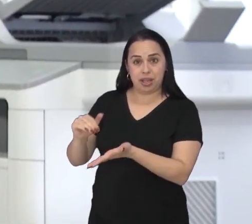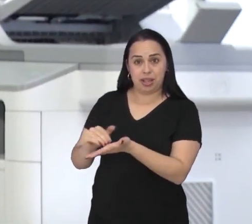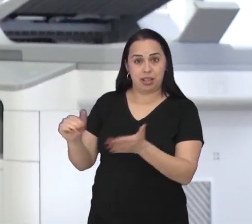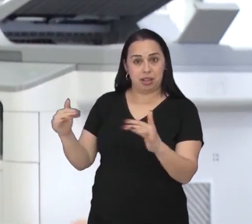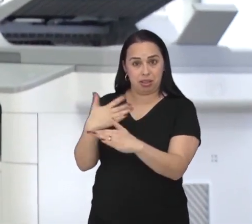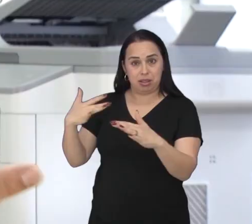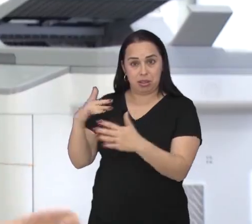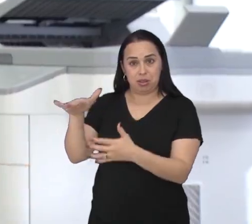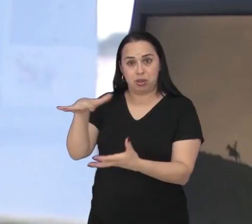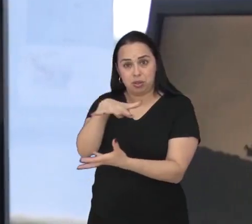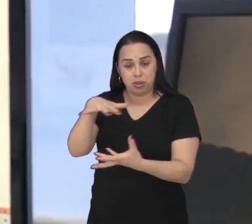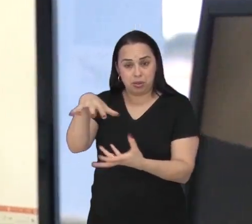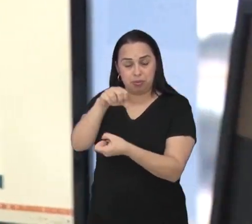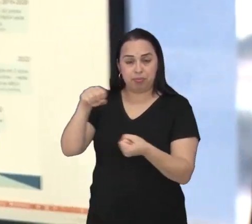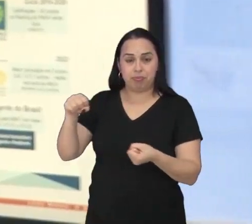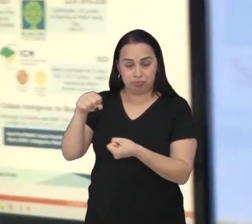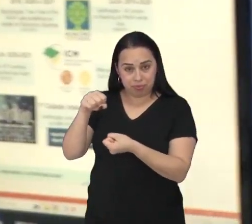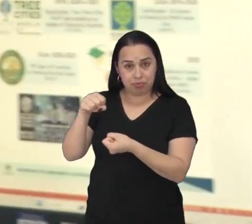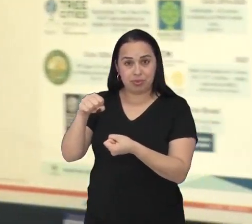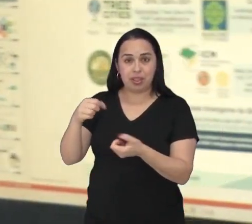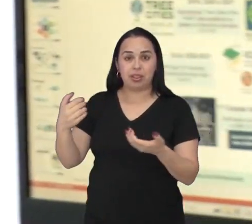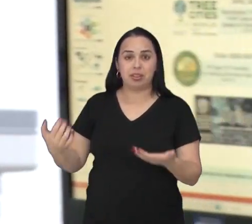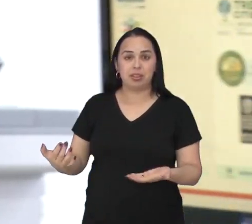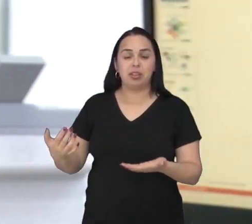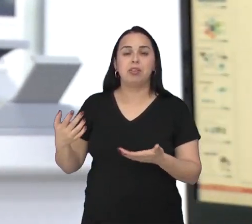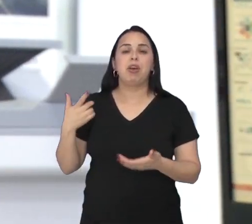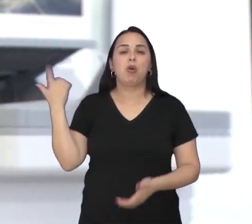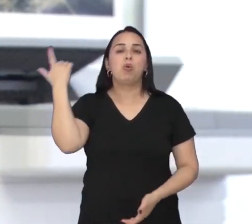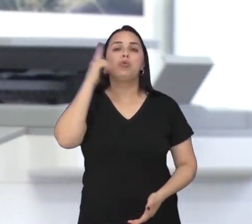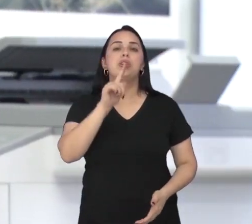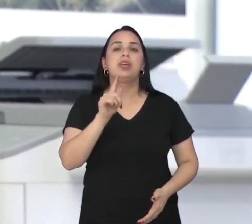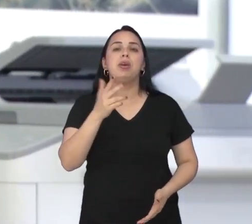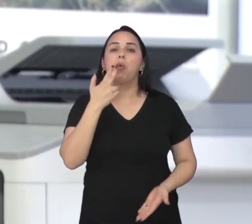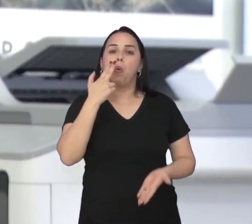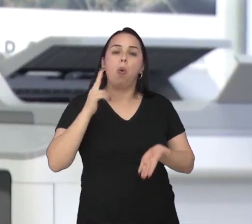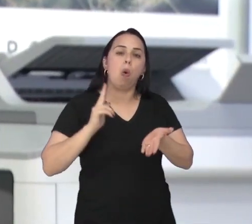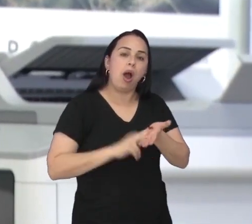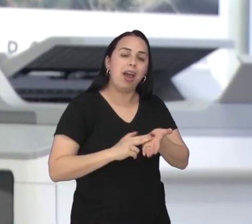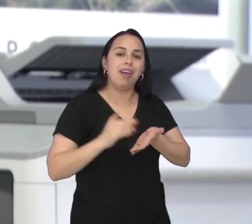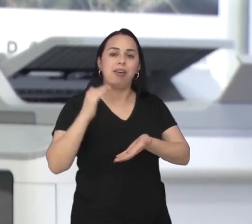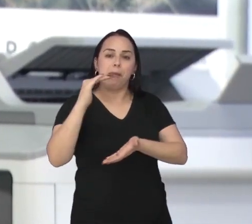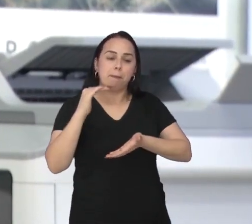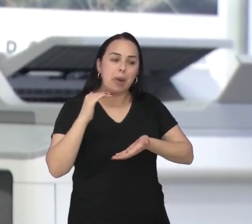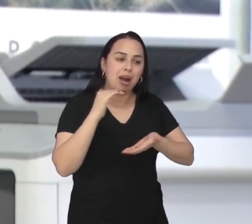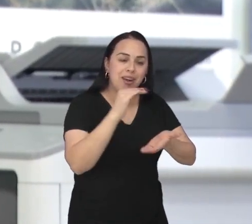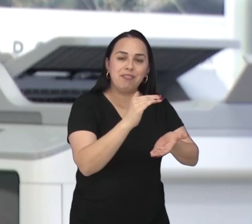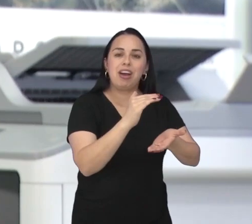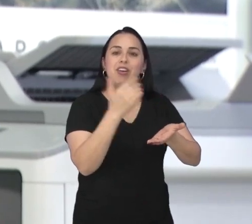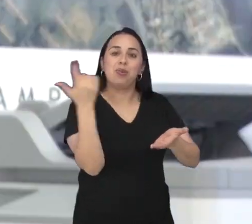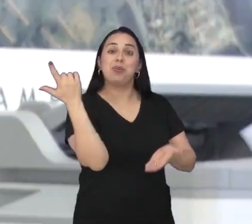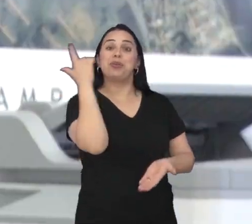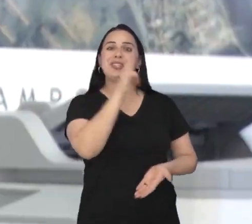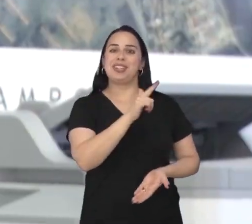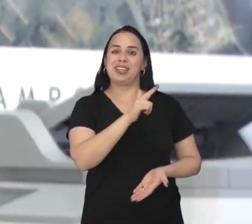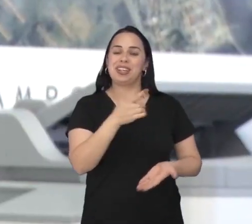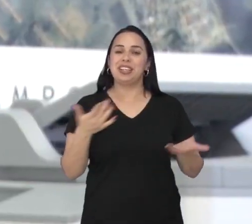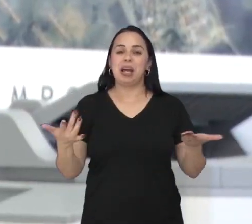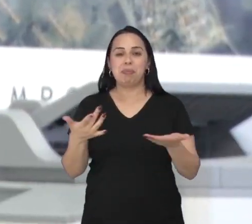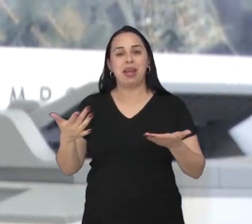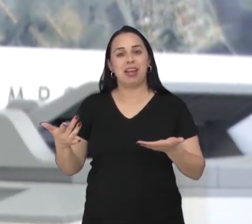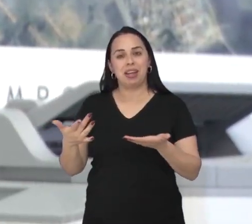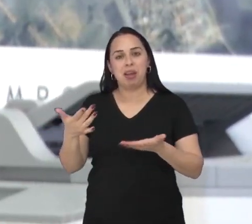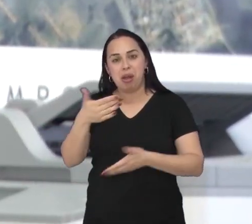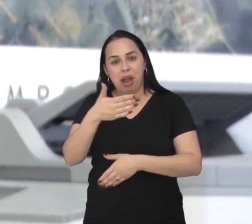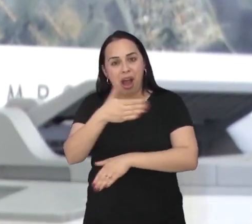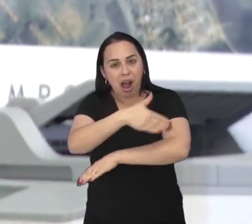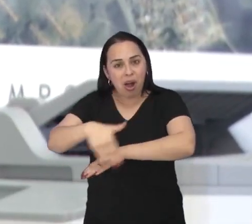e Sustentabilidade, além da chegada de encomendas e correspondências, a mudança também vai permitir mais